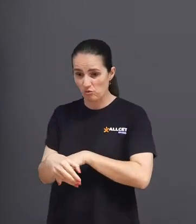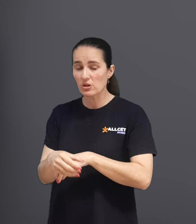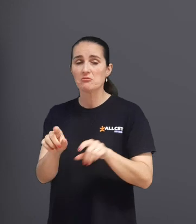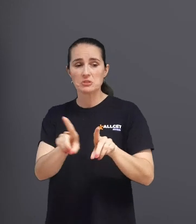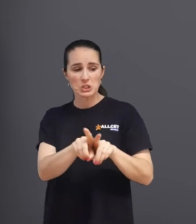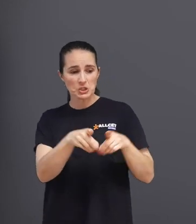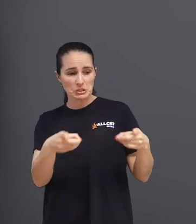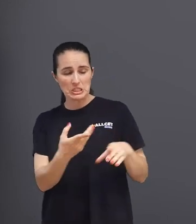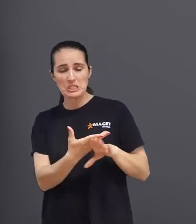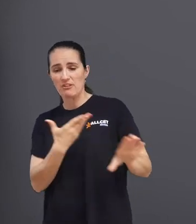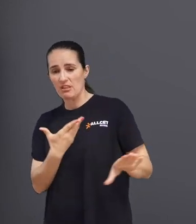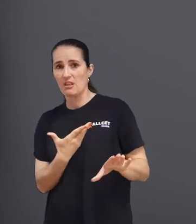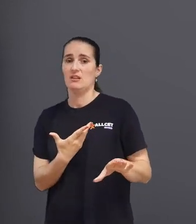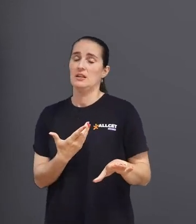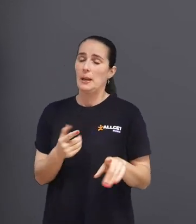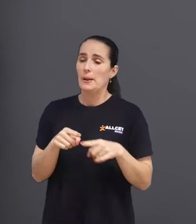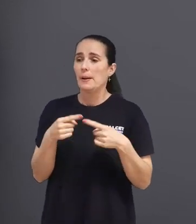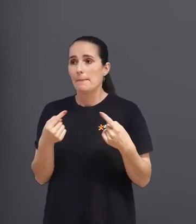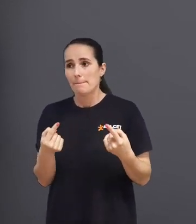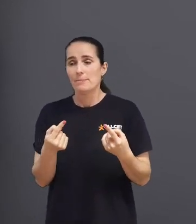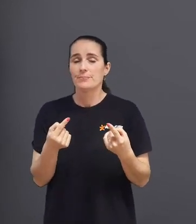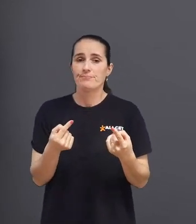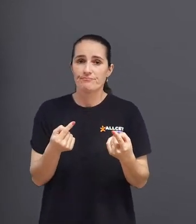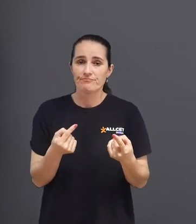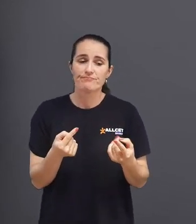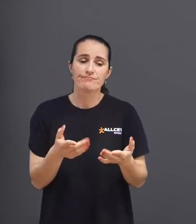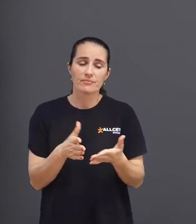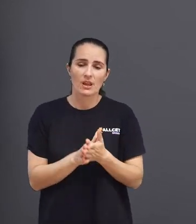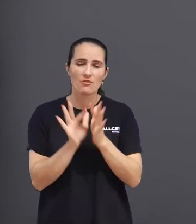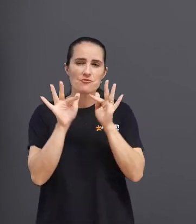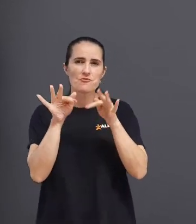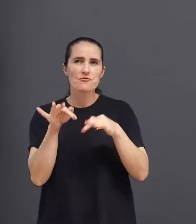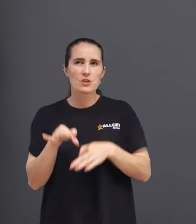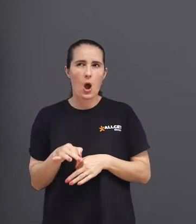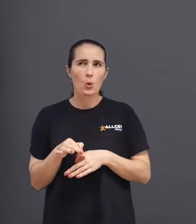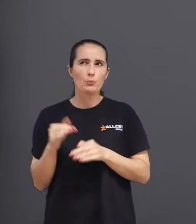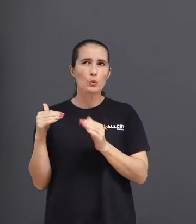Uber em Balneário Camboriú, em Florianópolis, então sabia que ele